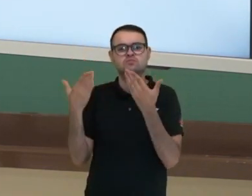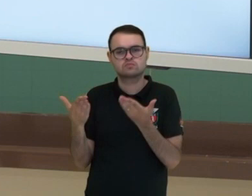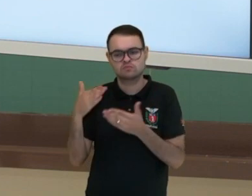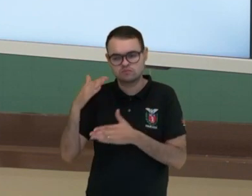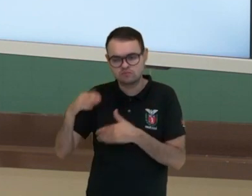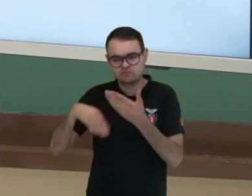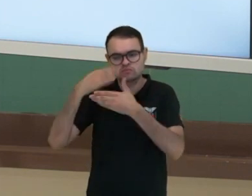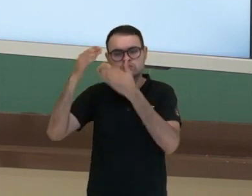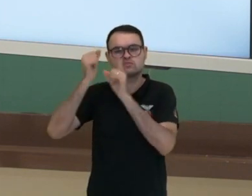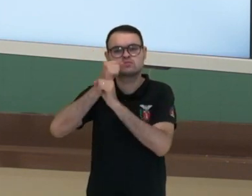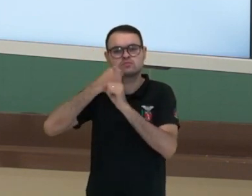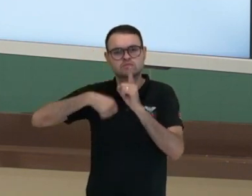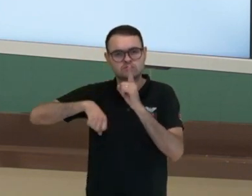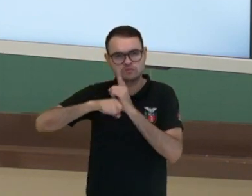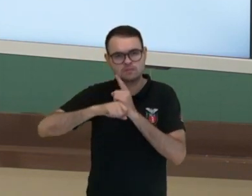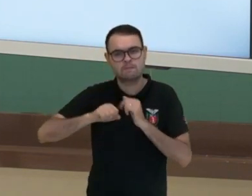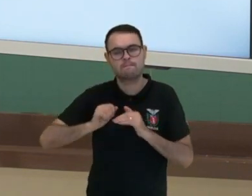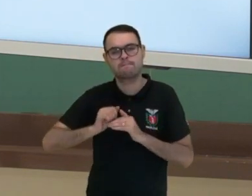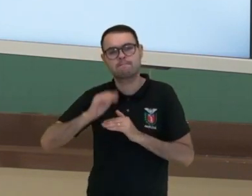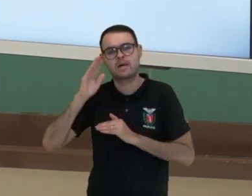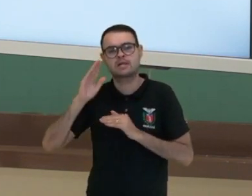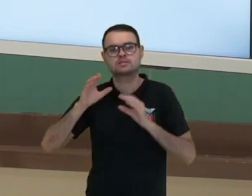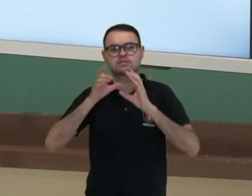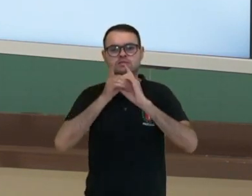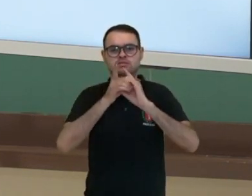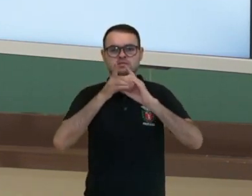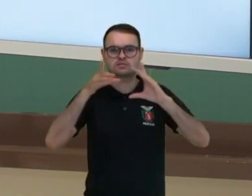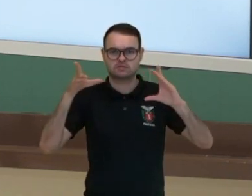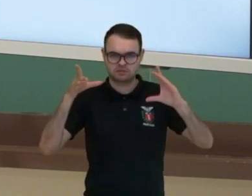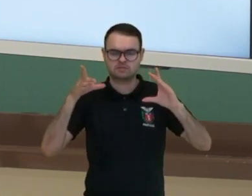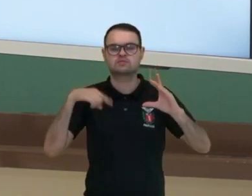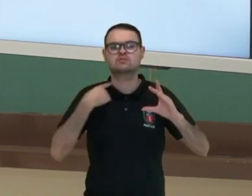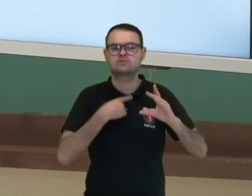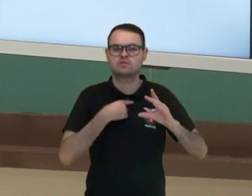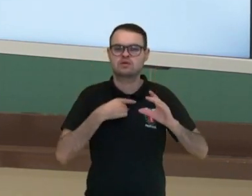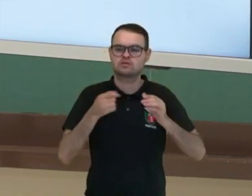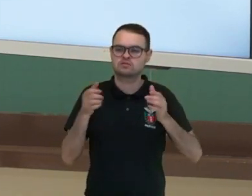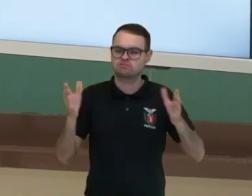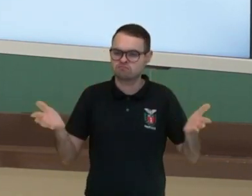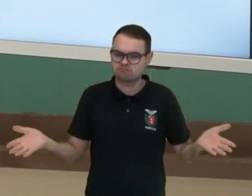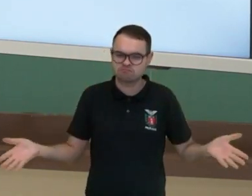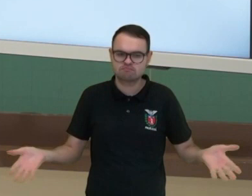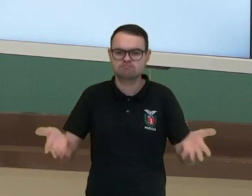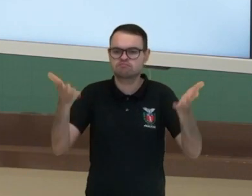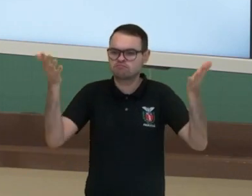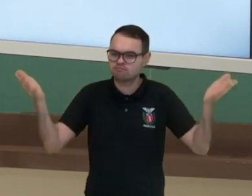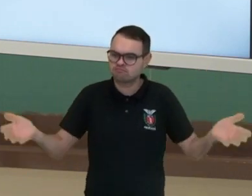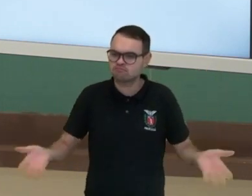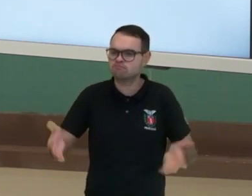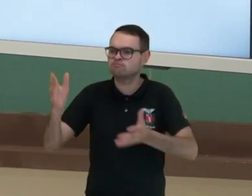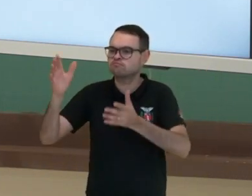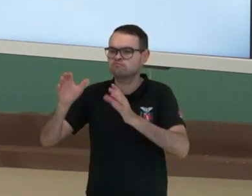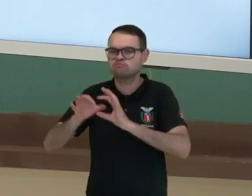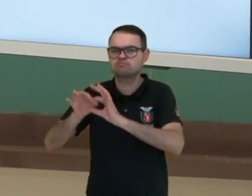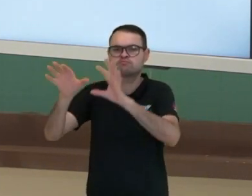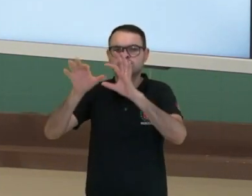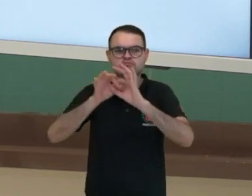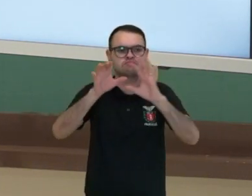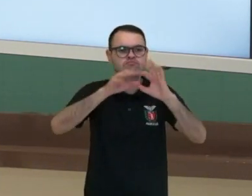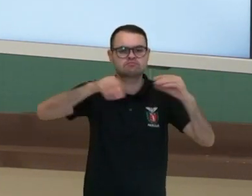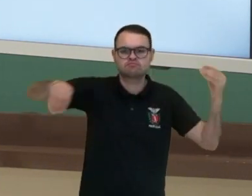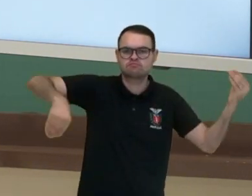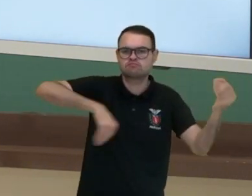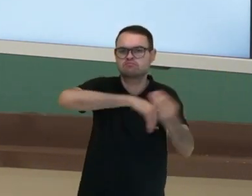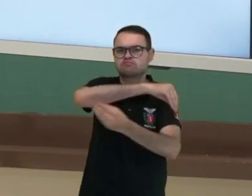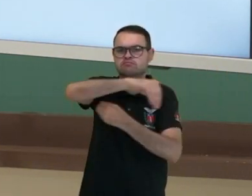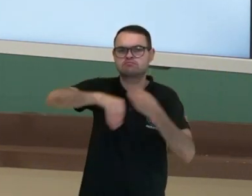desenvolver uma sociedade e torná-la mais democrática quando a gente pluraliza essas vozes na história, não